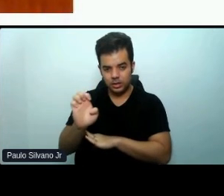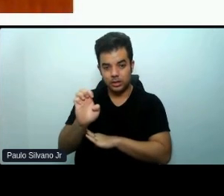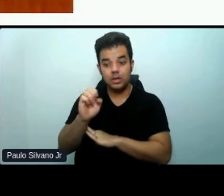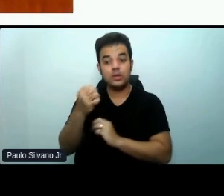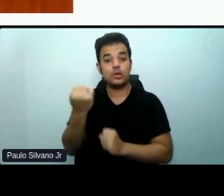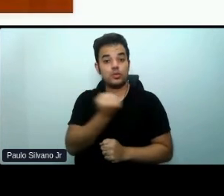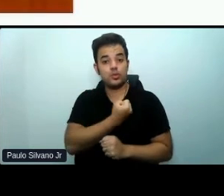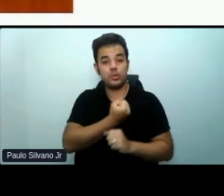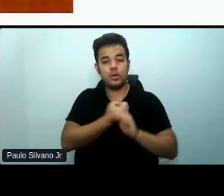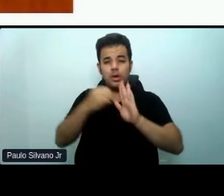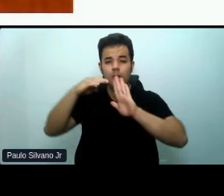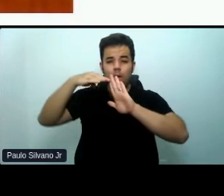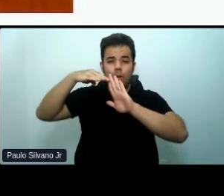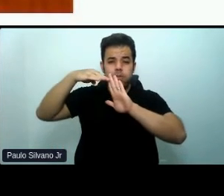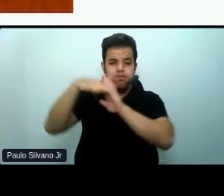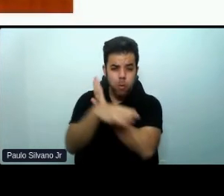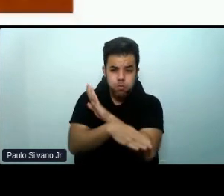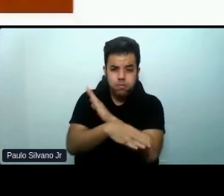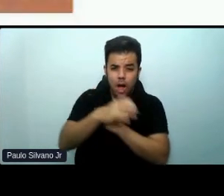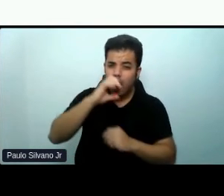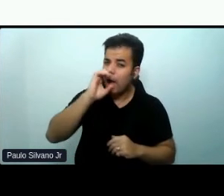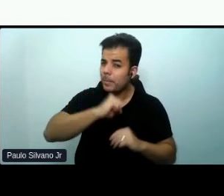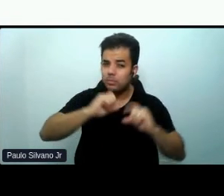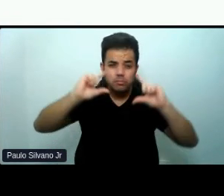número caiu drasticamente.